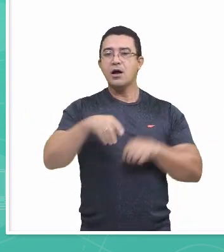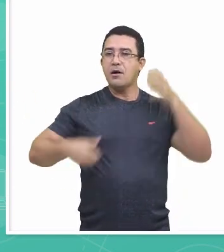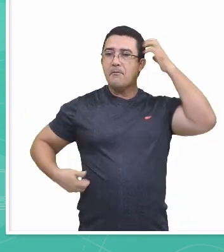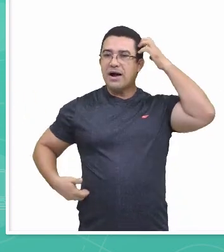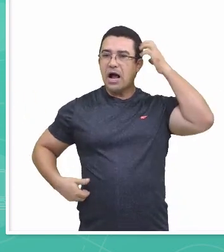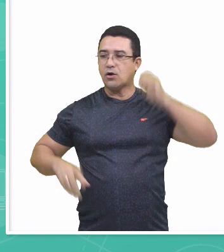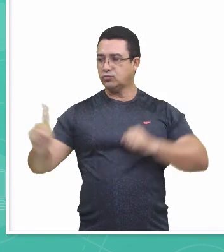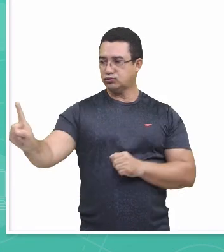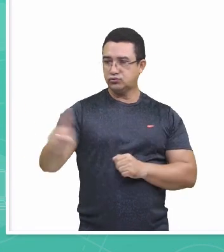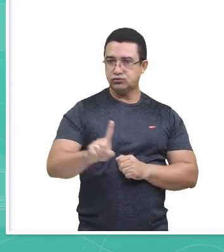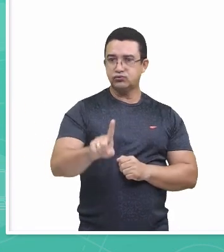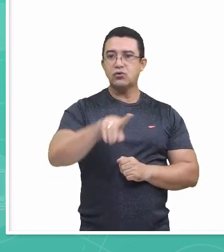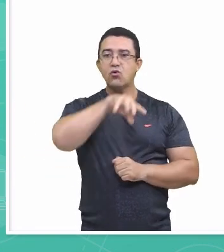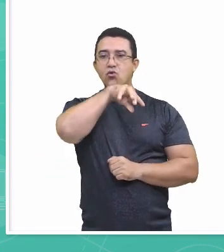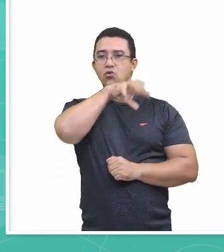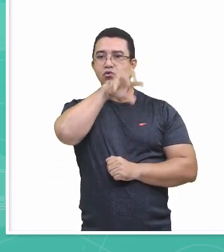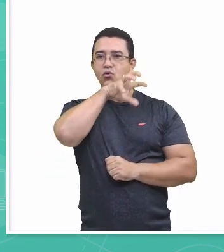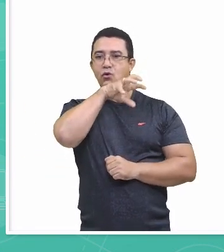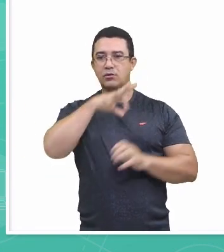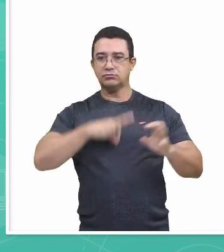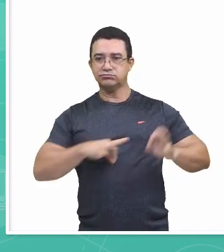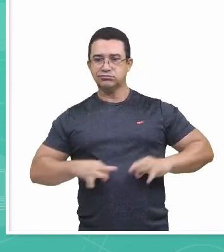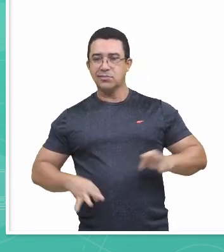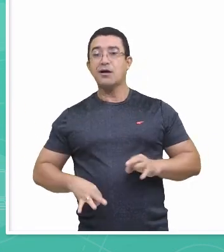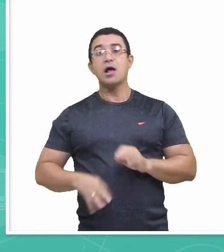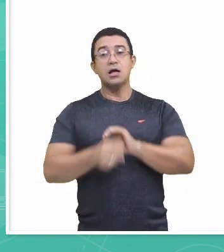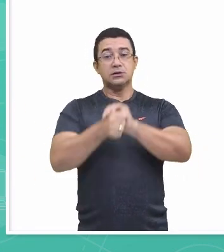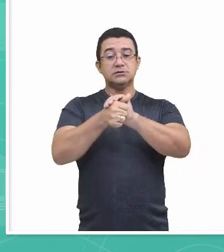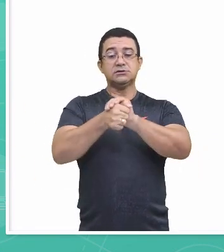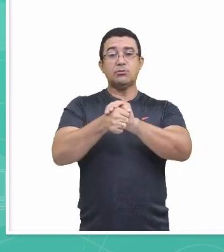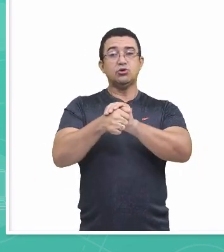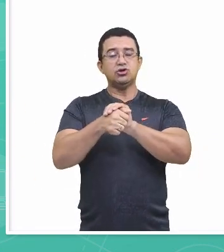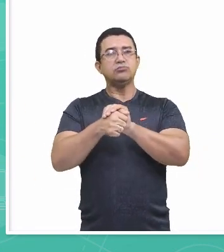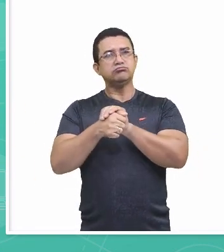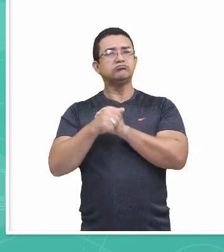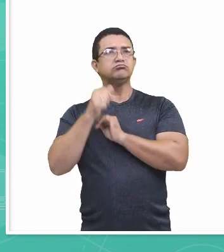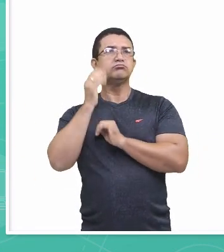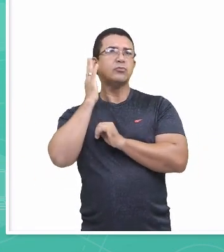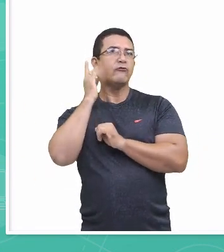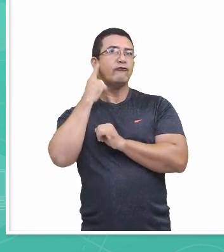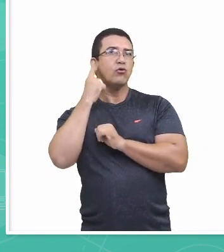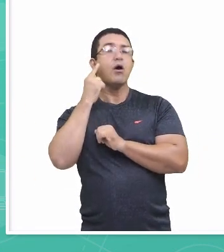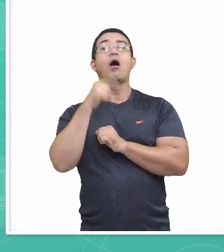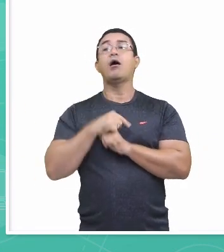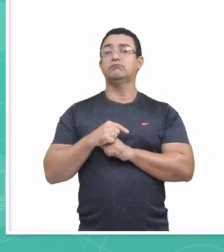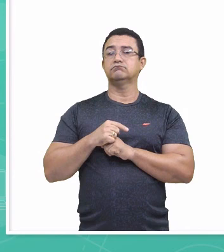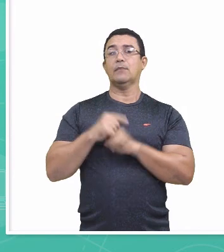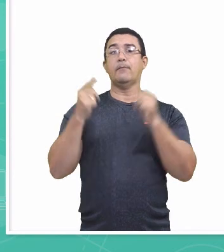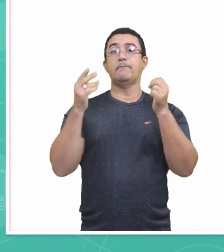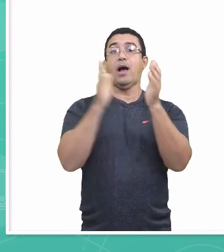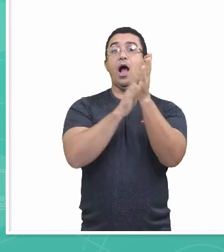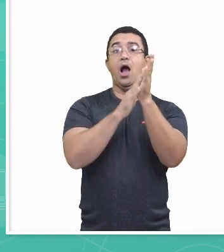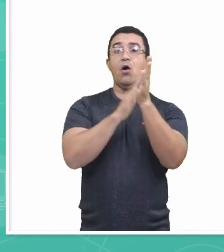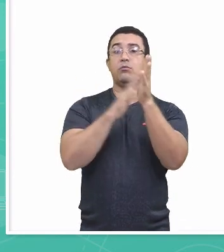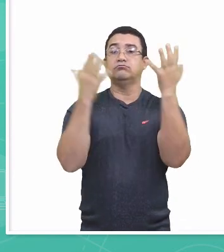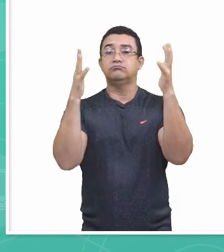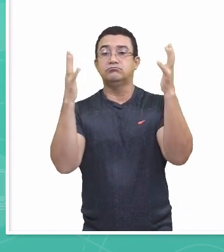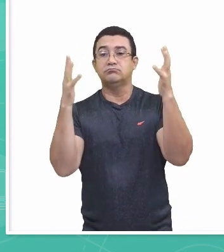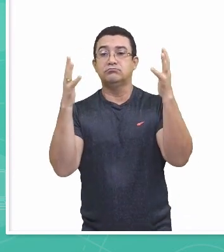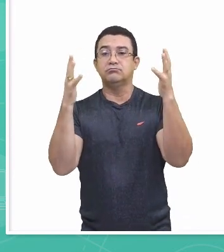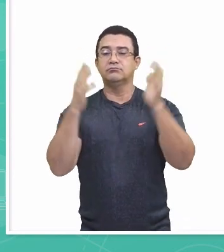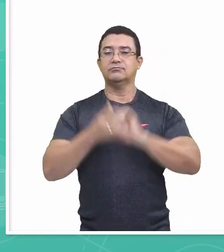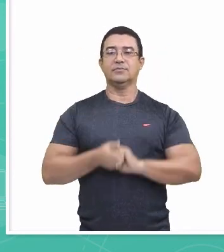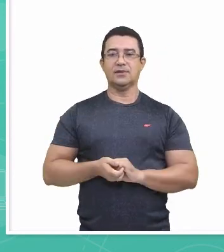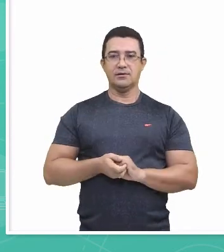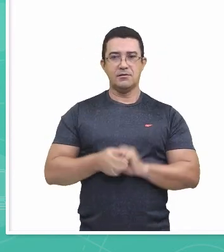as suas razões. O jabuti ouviu e no fim ordenou, bata palmas. Apesar de seguro